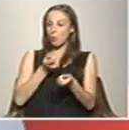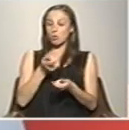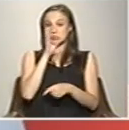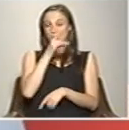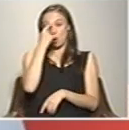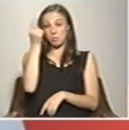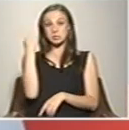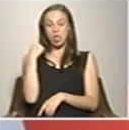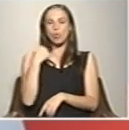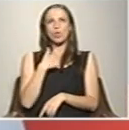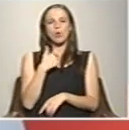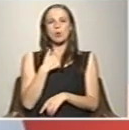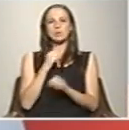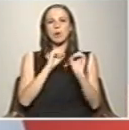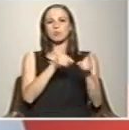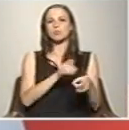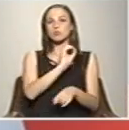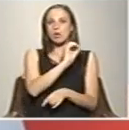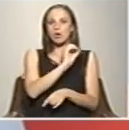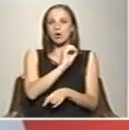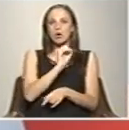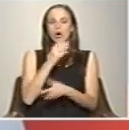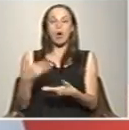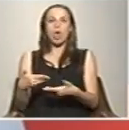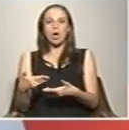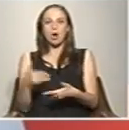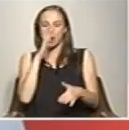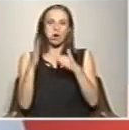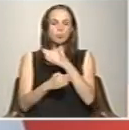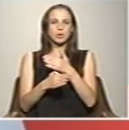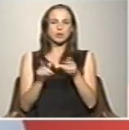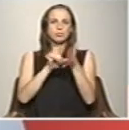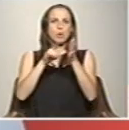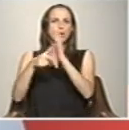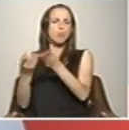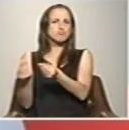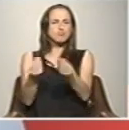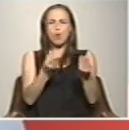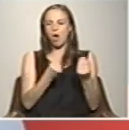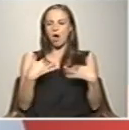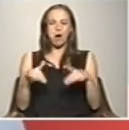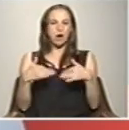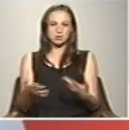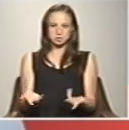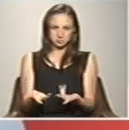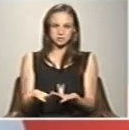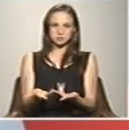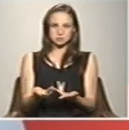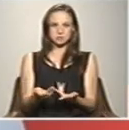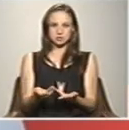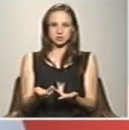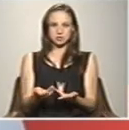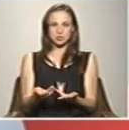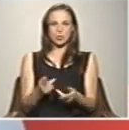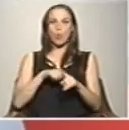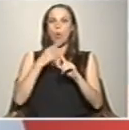a ver, estava a começar do zero e agora tenho muito mais coisas. Tenho vários projetos, já fiz um